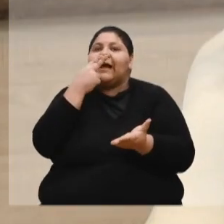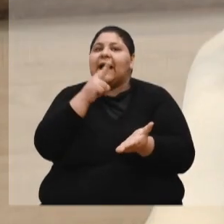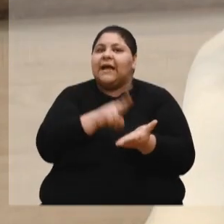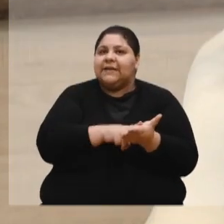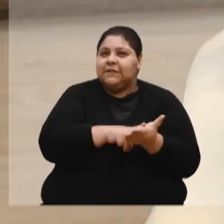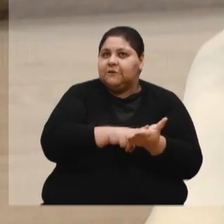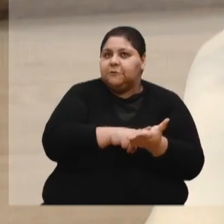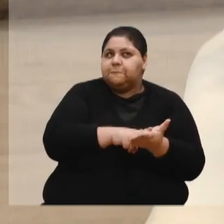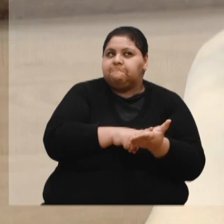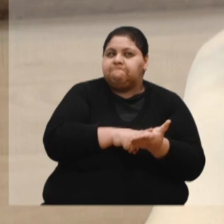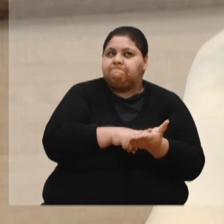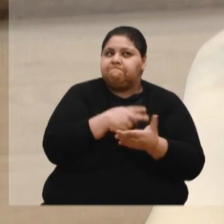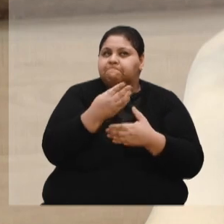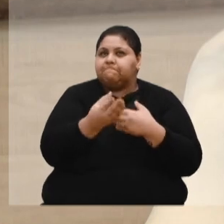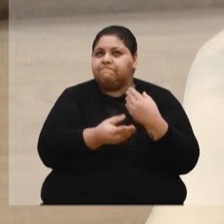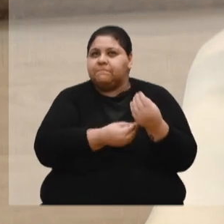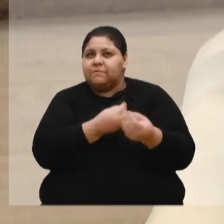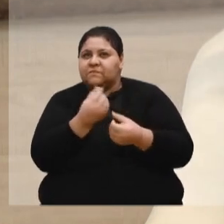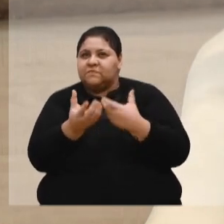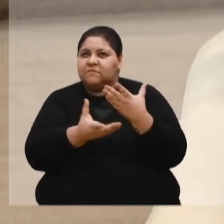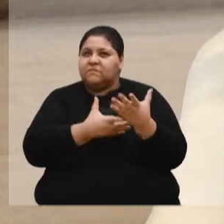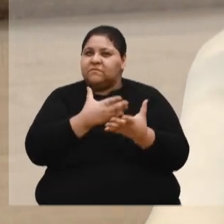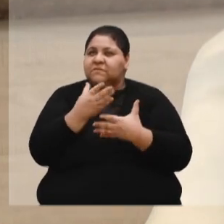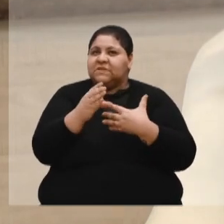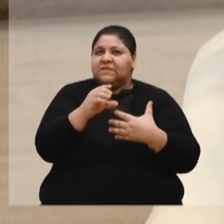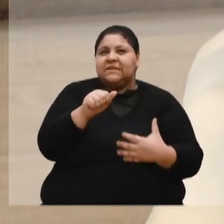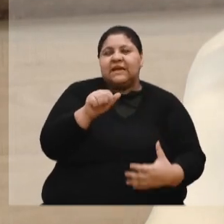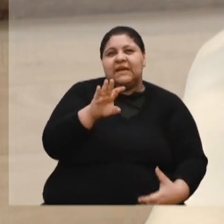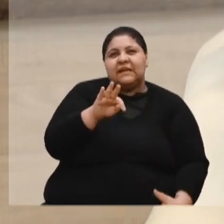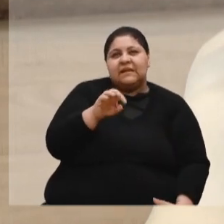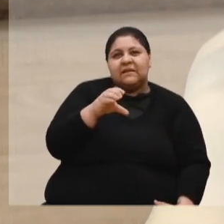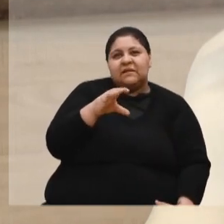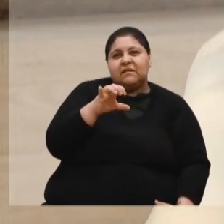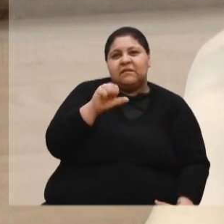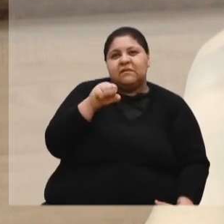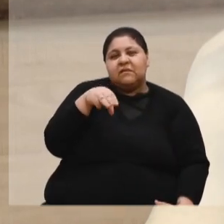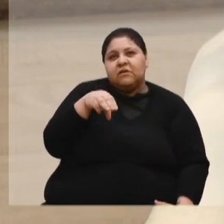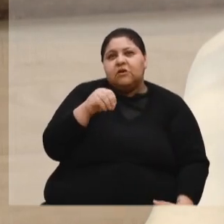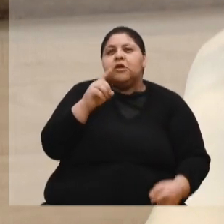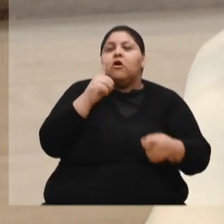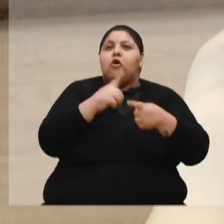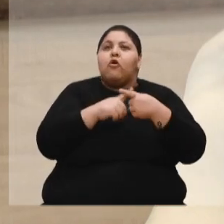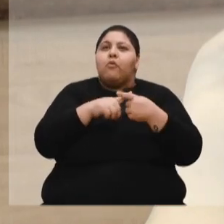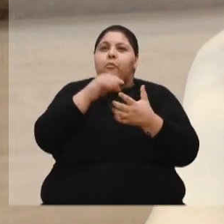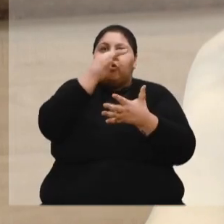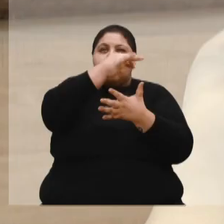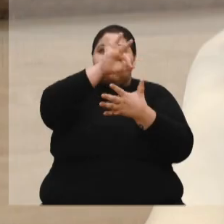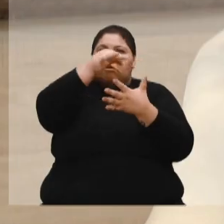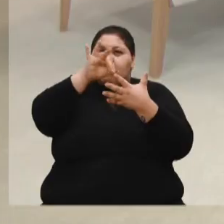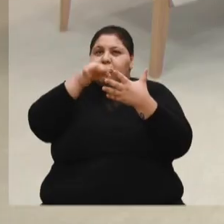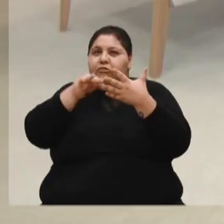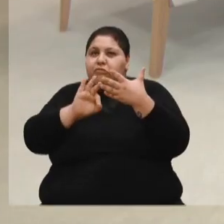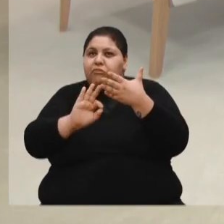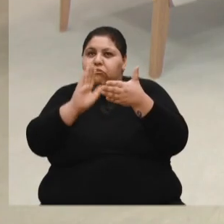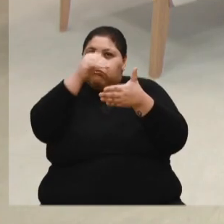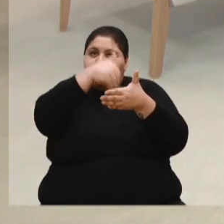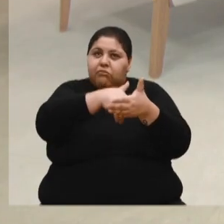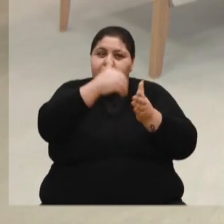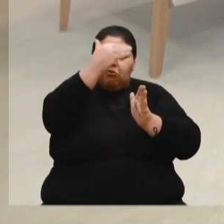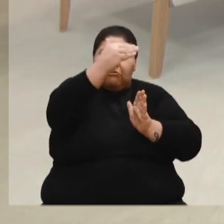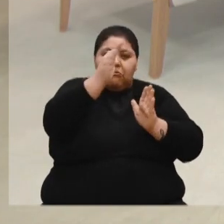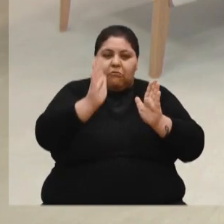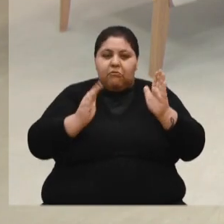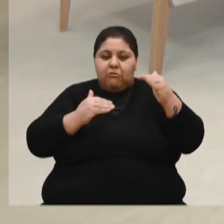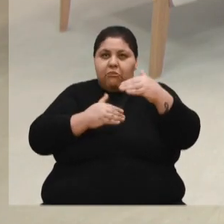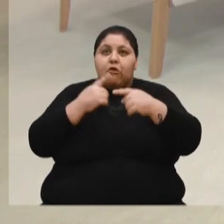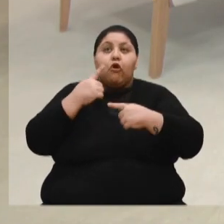carta, de um catecismo, né? Por que esses elementos para colocar nessa caixa? Porque o